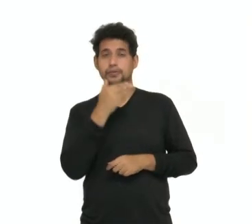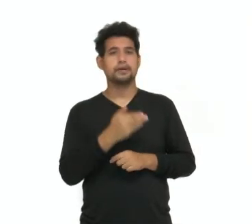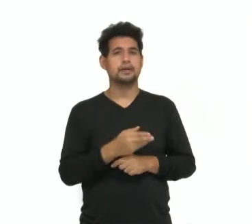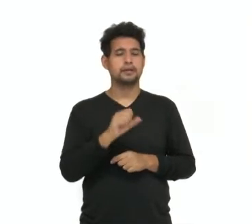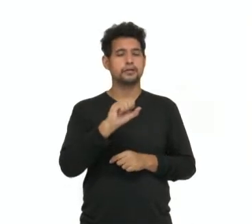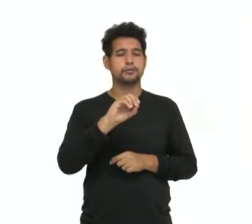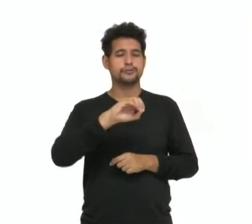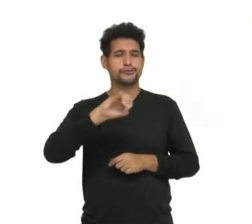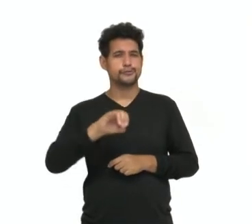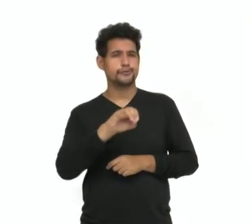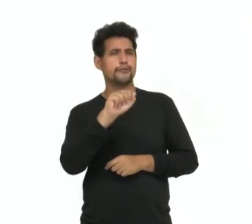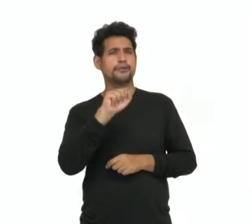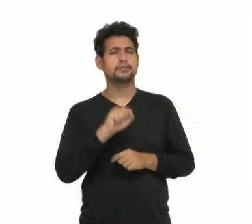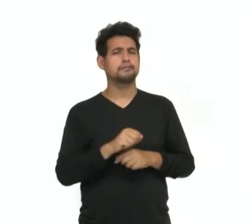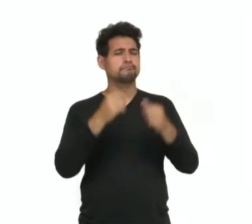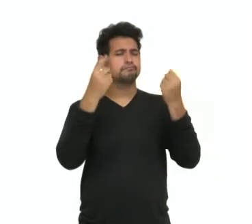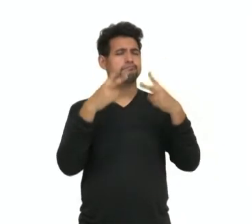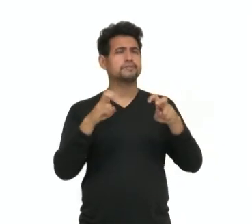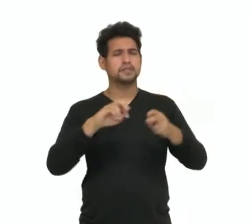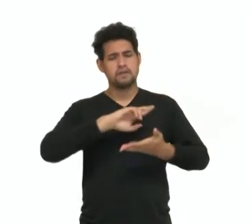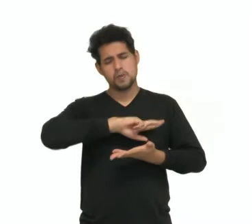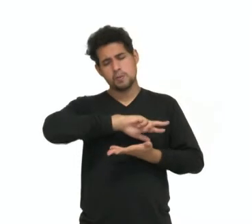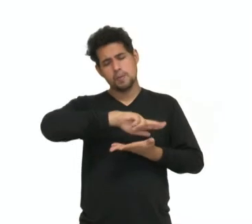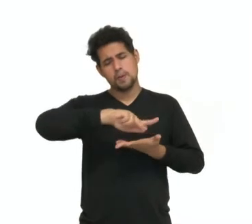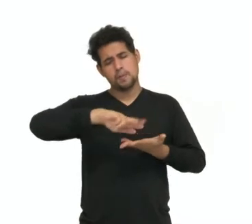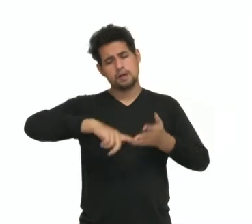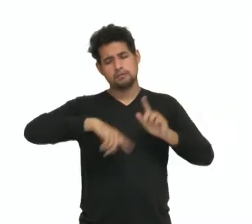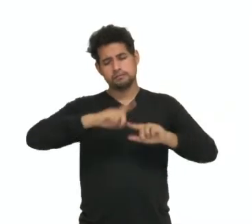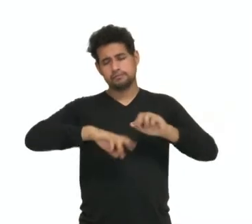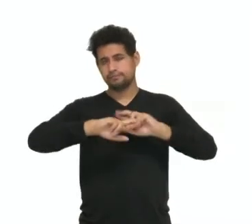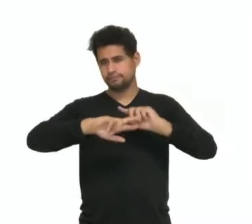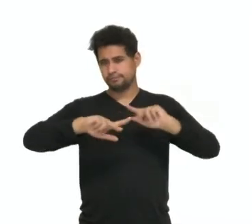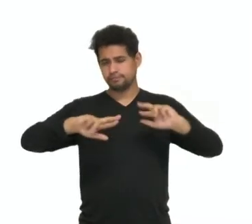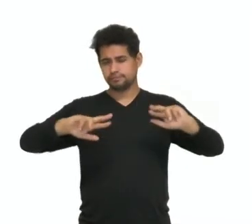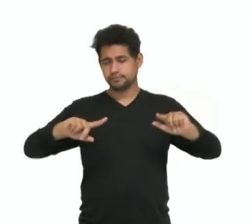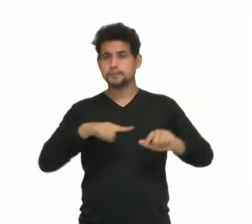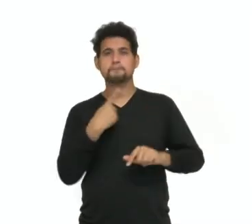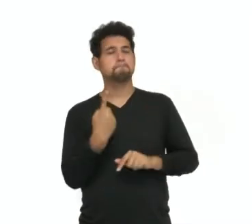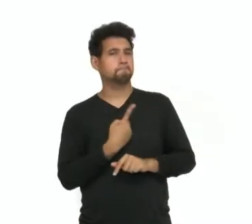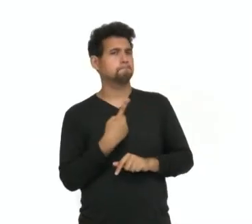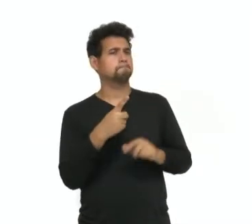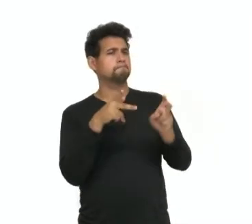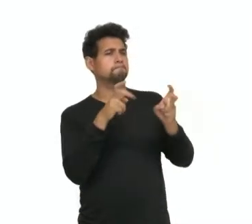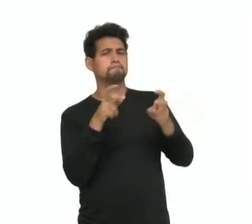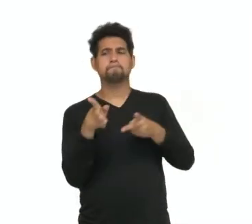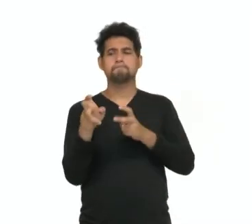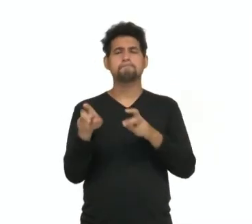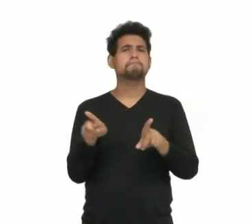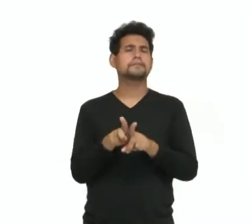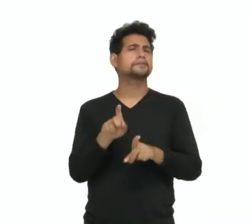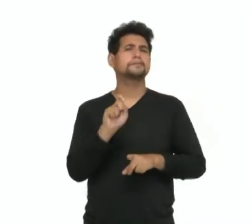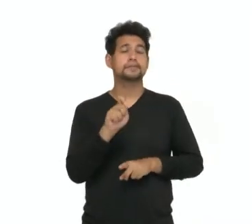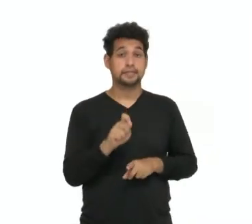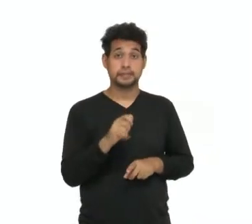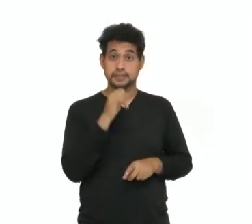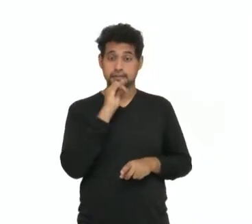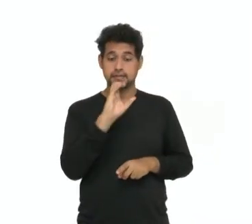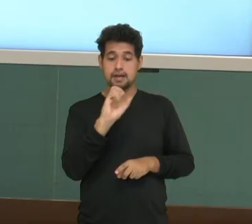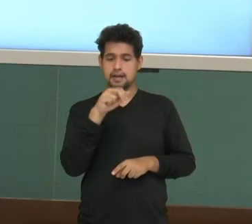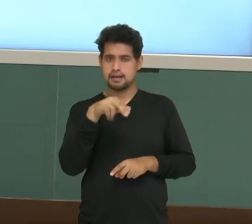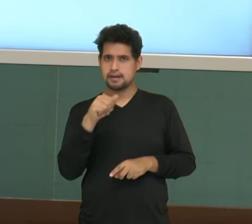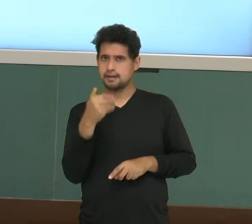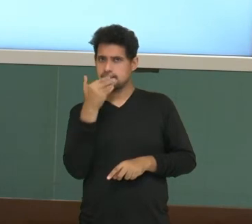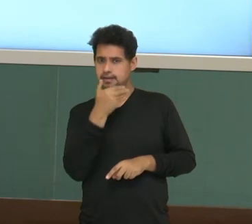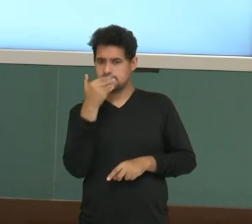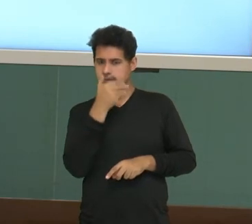que vão dar origem a uma série de produtos. Nós vamos perceber que a cana-de-açúcar pode dar